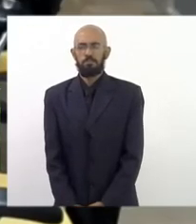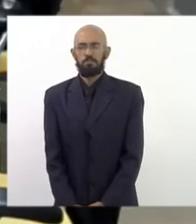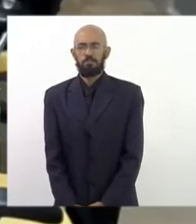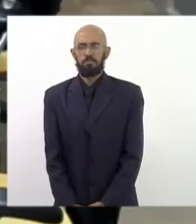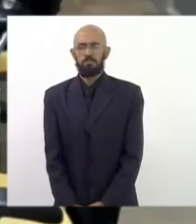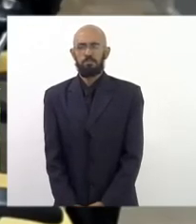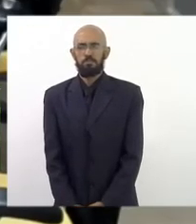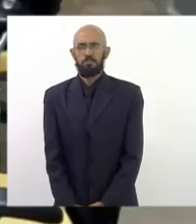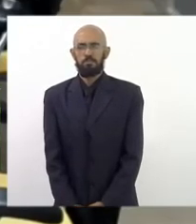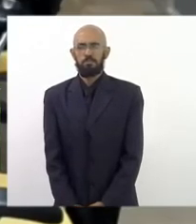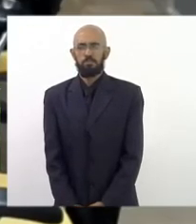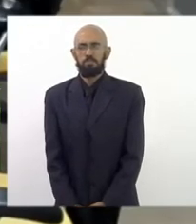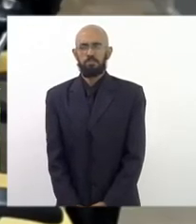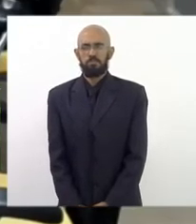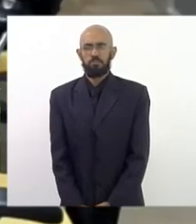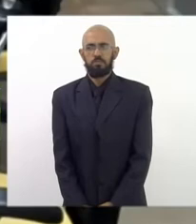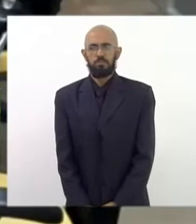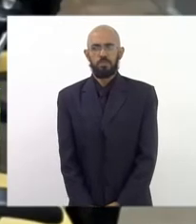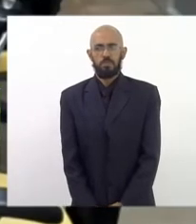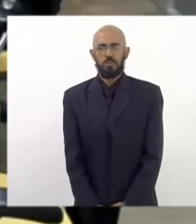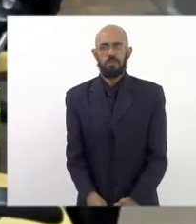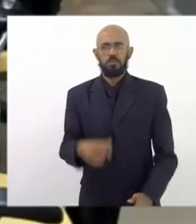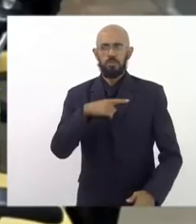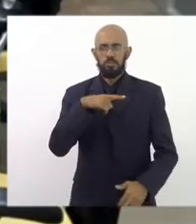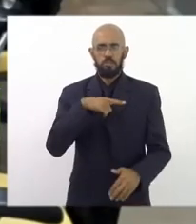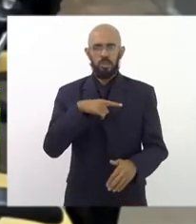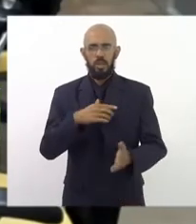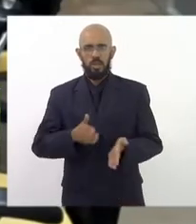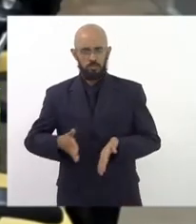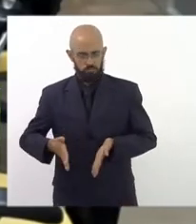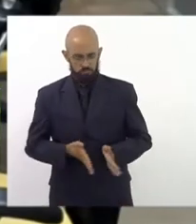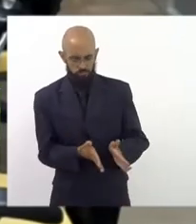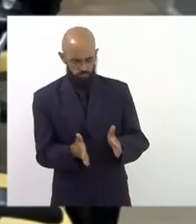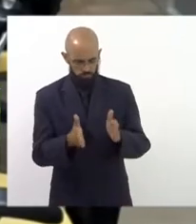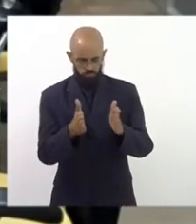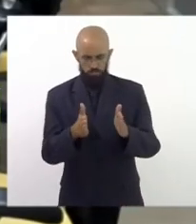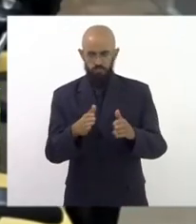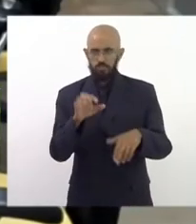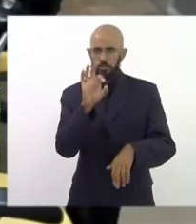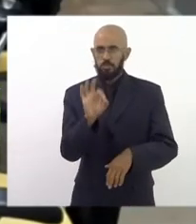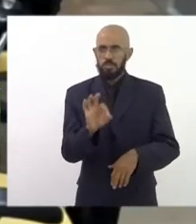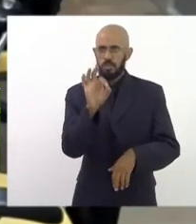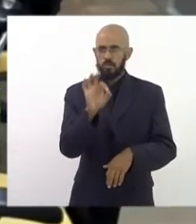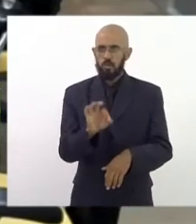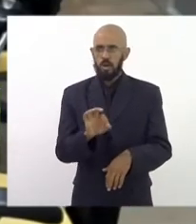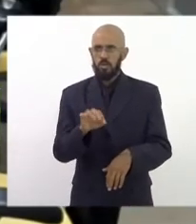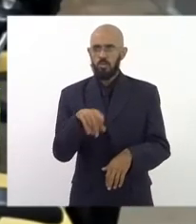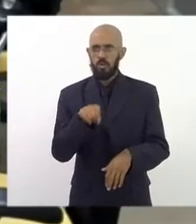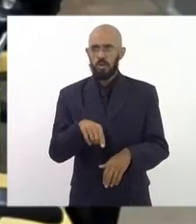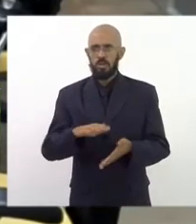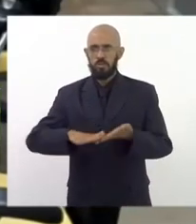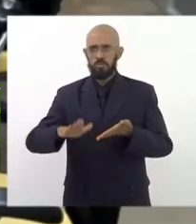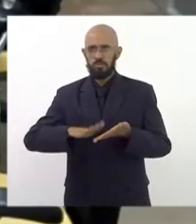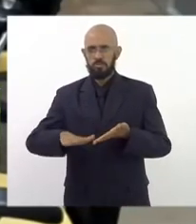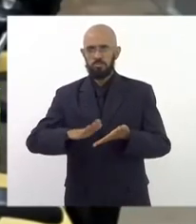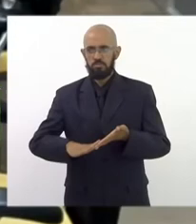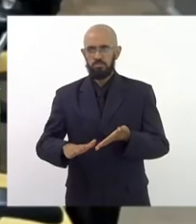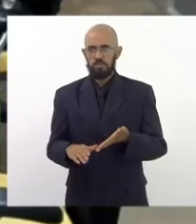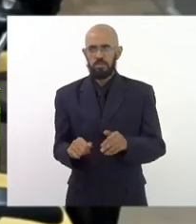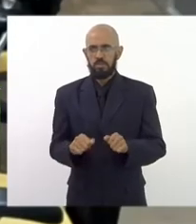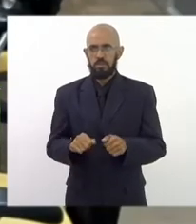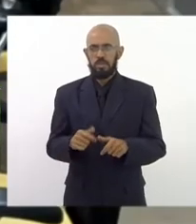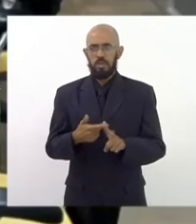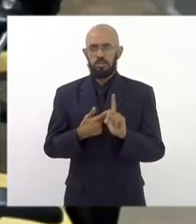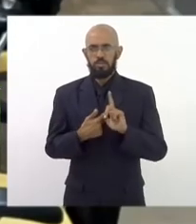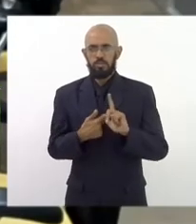Aí a trajetória da percentualmente falando, né? Da despesa da dívida em